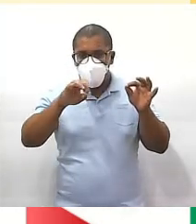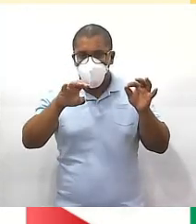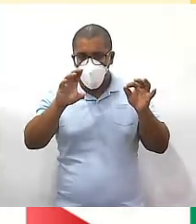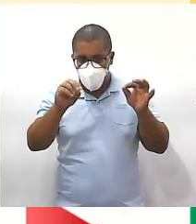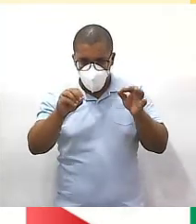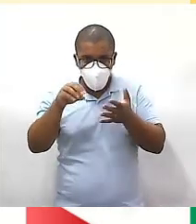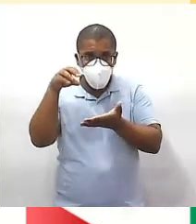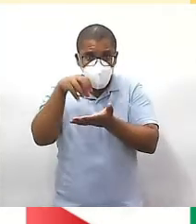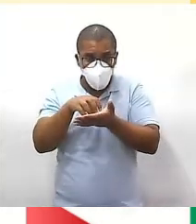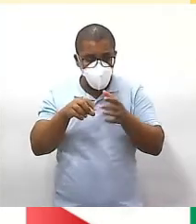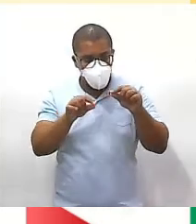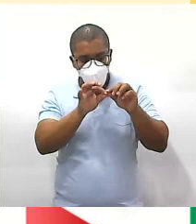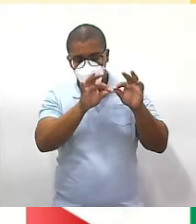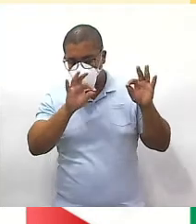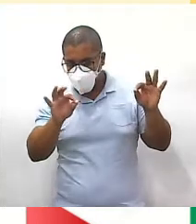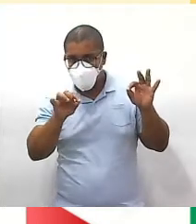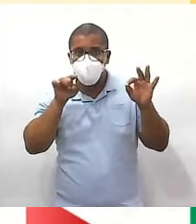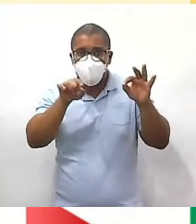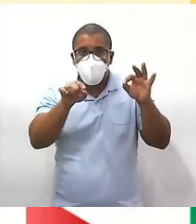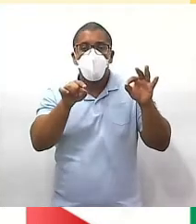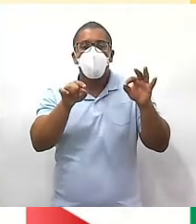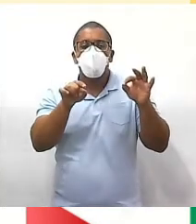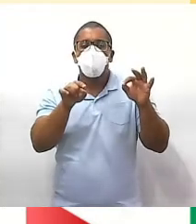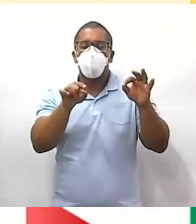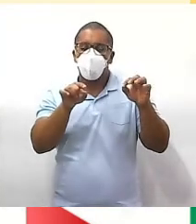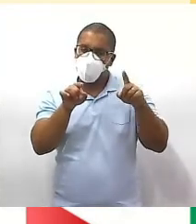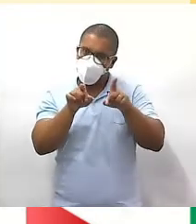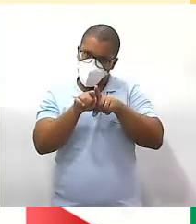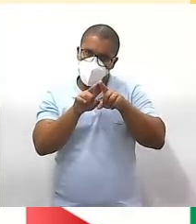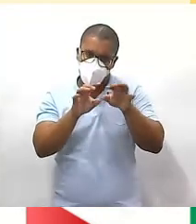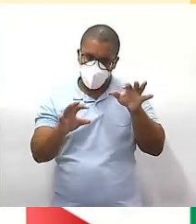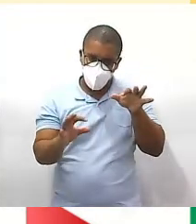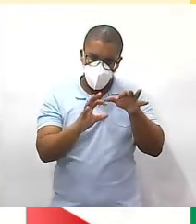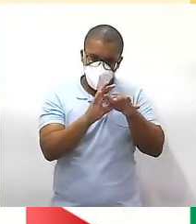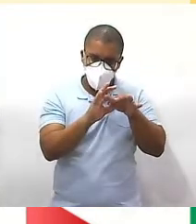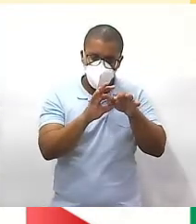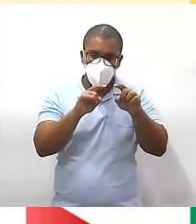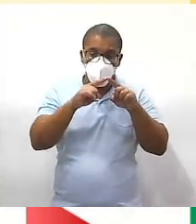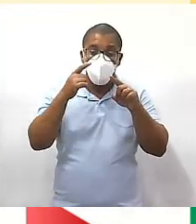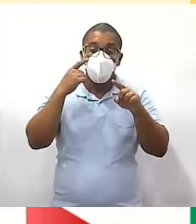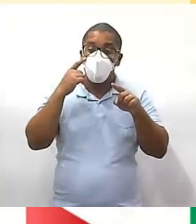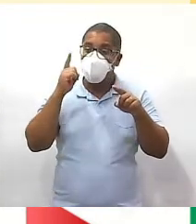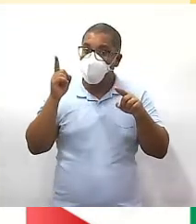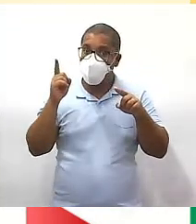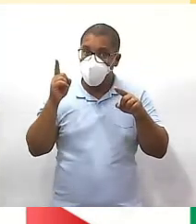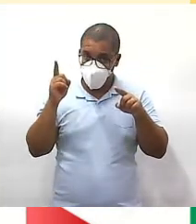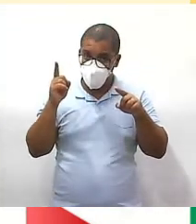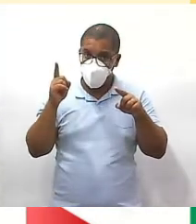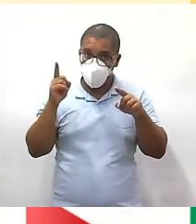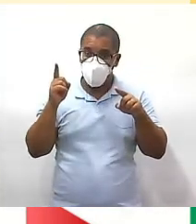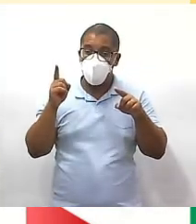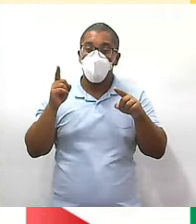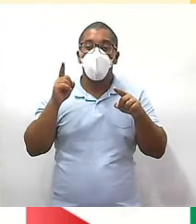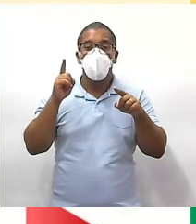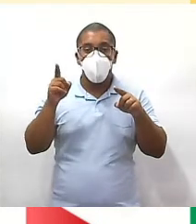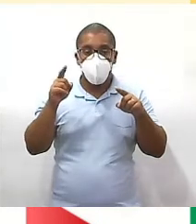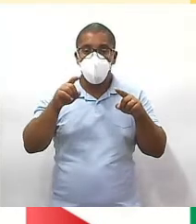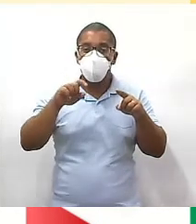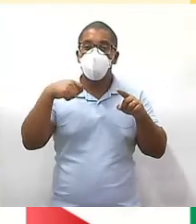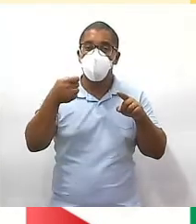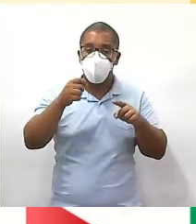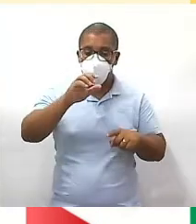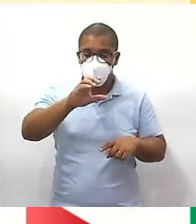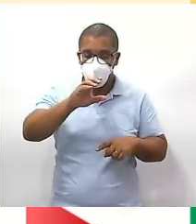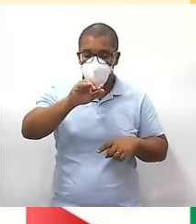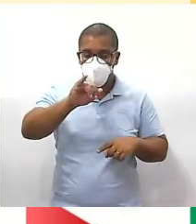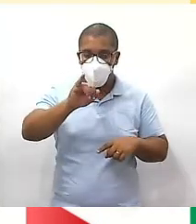extremidade da figura, e ele tem que estar ligado ao contorno dessa figura. Isso é circunferência.